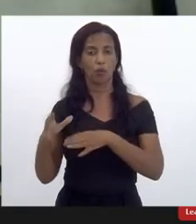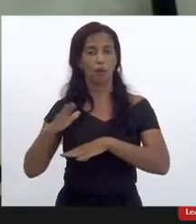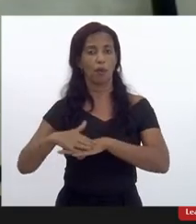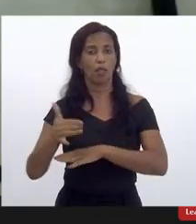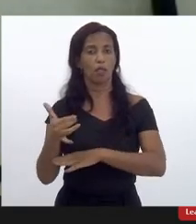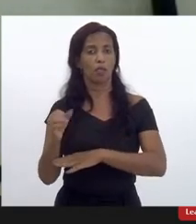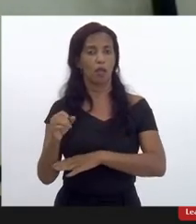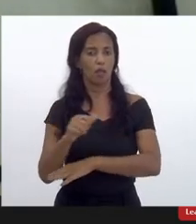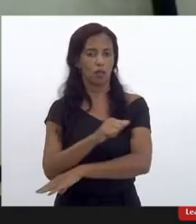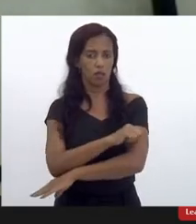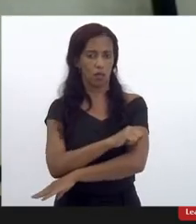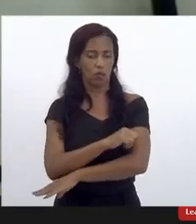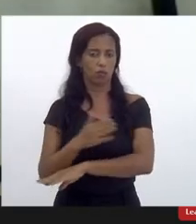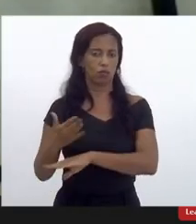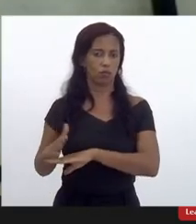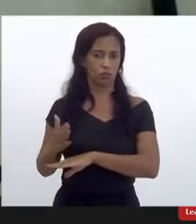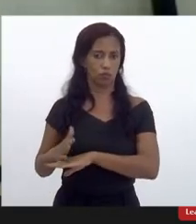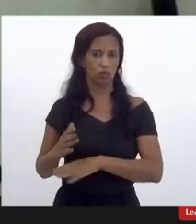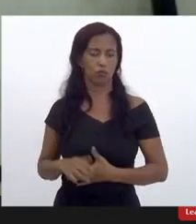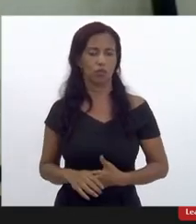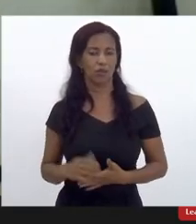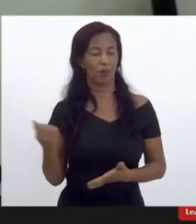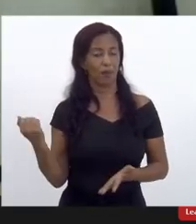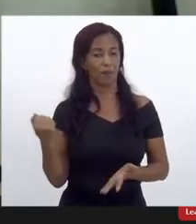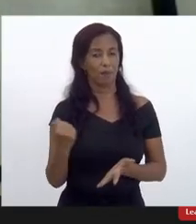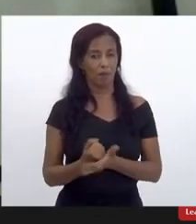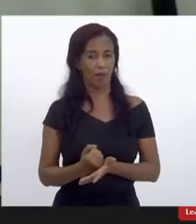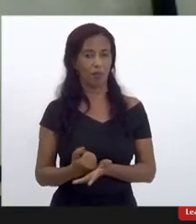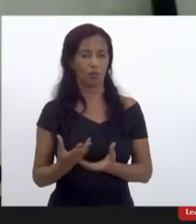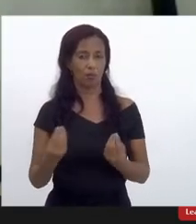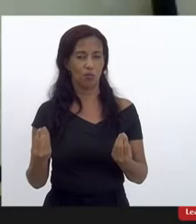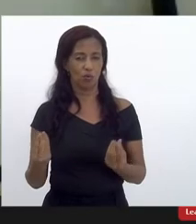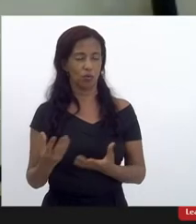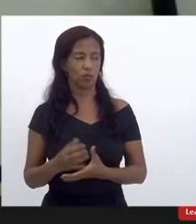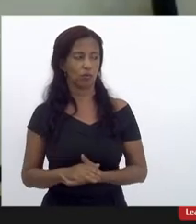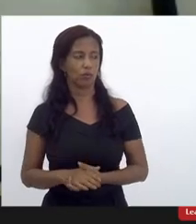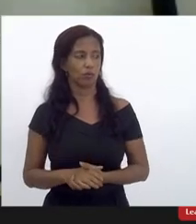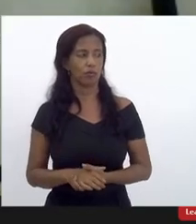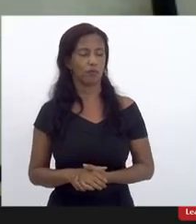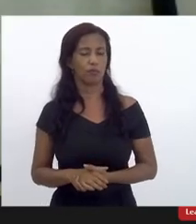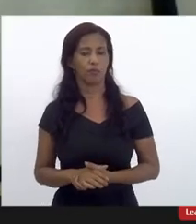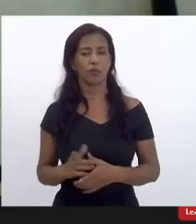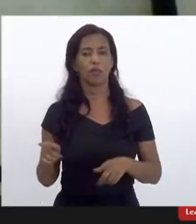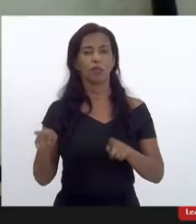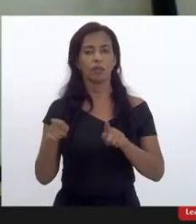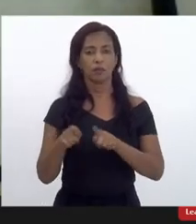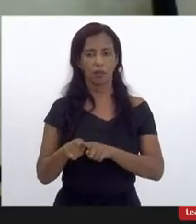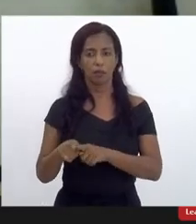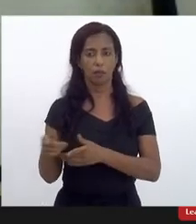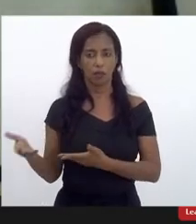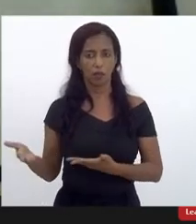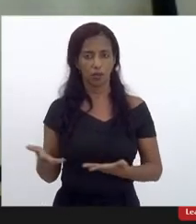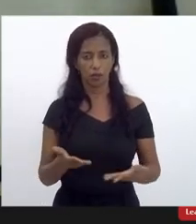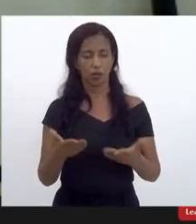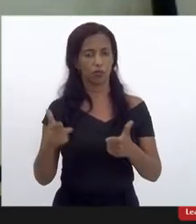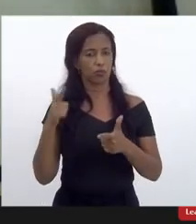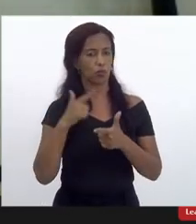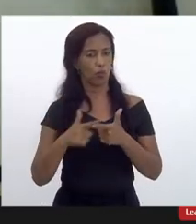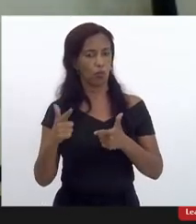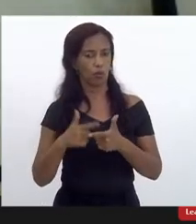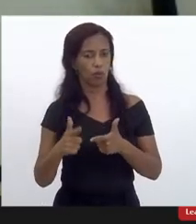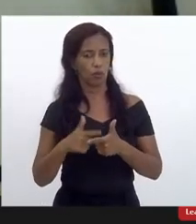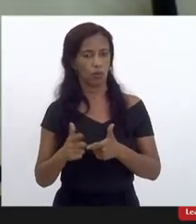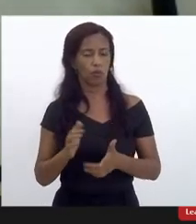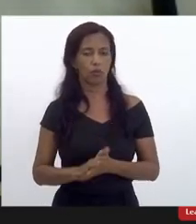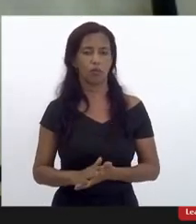10 alunos no campo de estágio. Então, o impacto é muito grande. Ainda estamos com alguns problemas